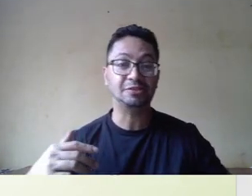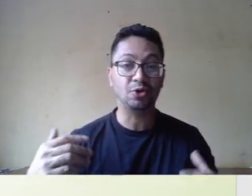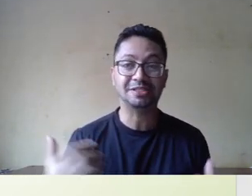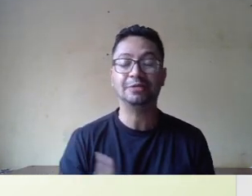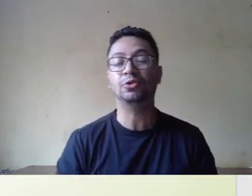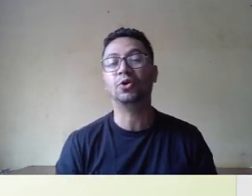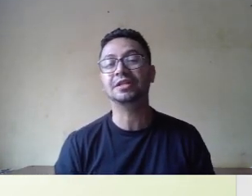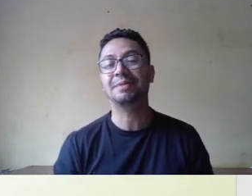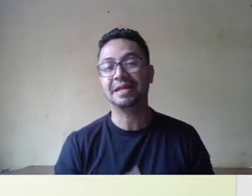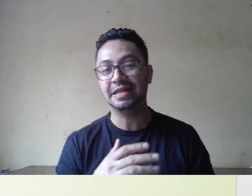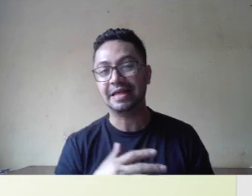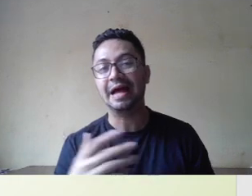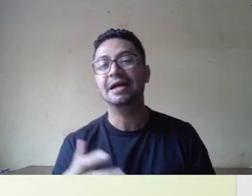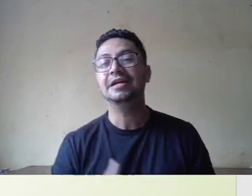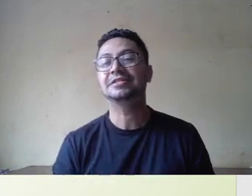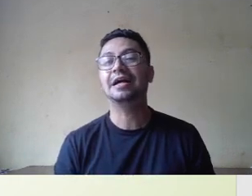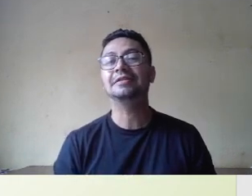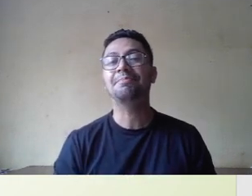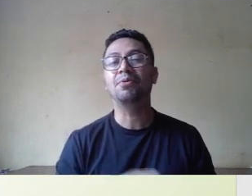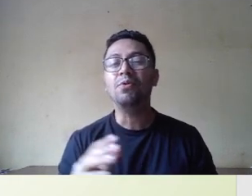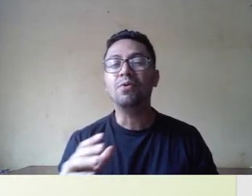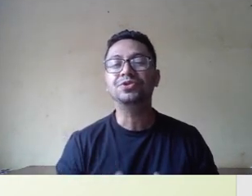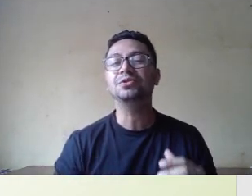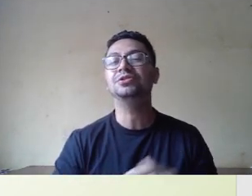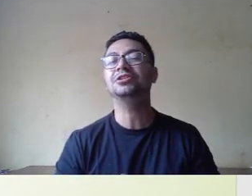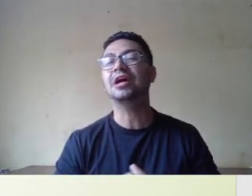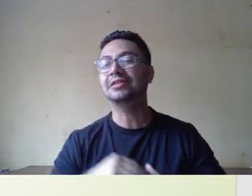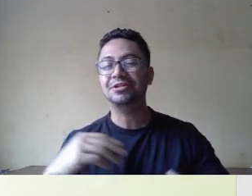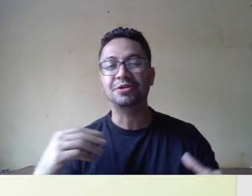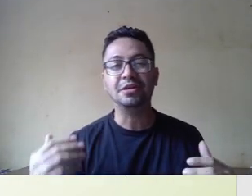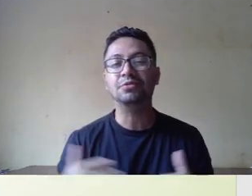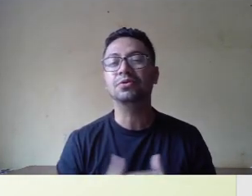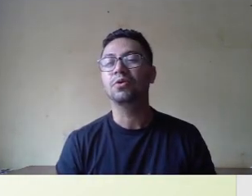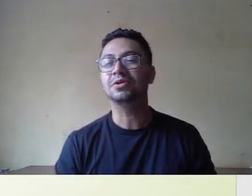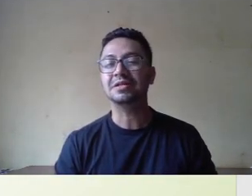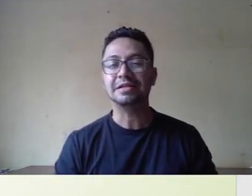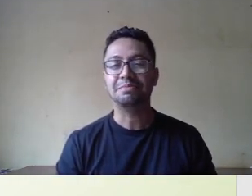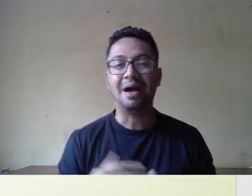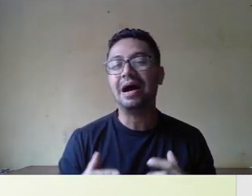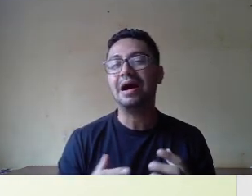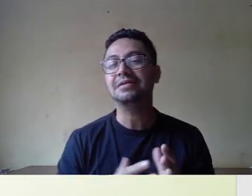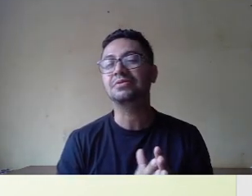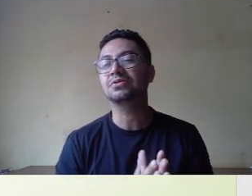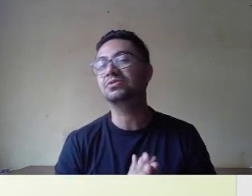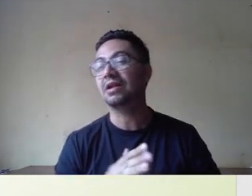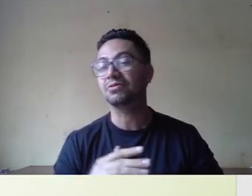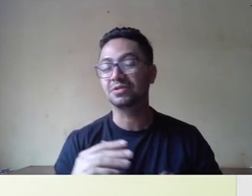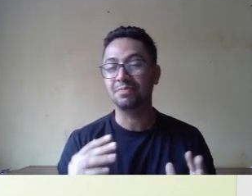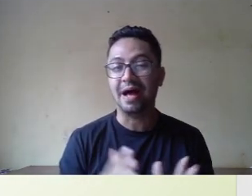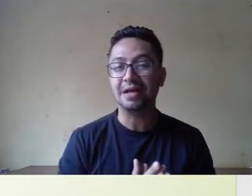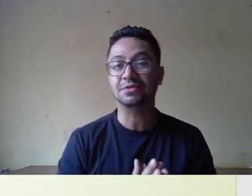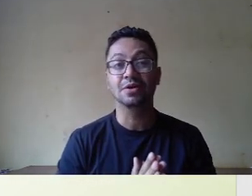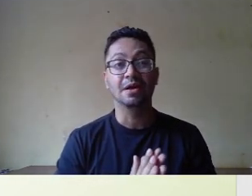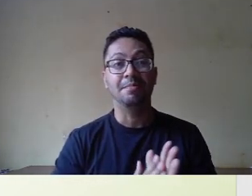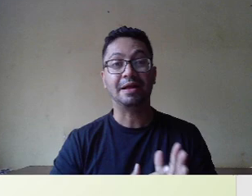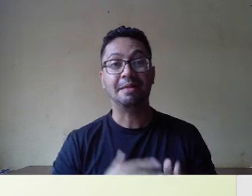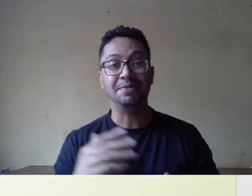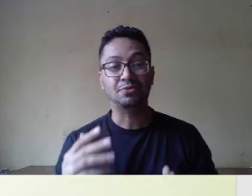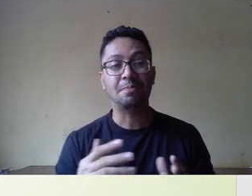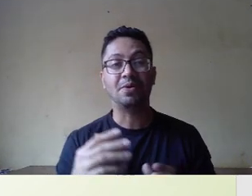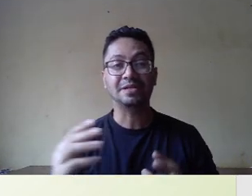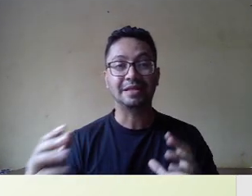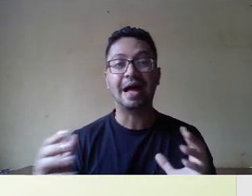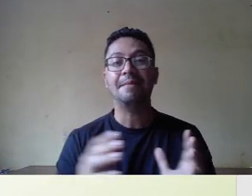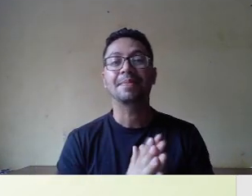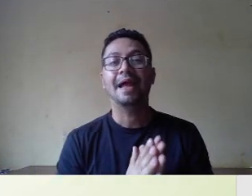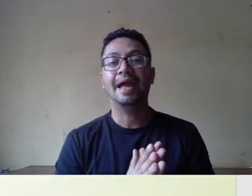né, as escolhas tradutórias, para quem está já depois de já ter adquirido os sinais básicos, os diálogos básicos, para que a